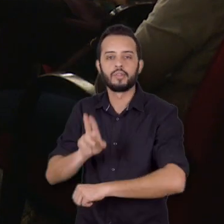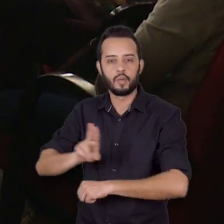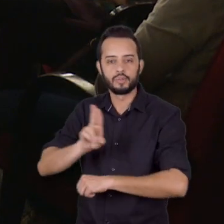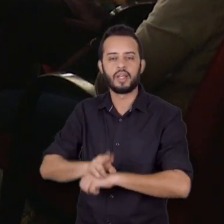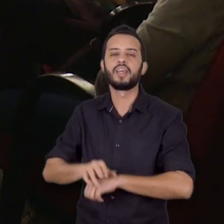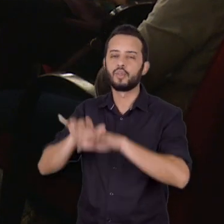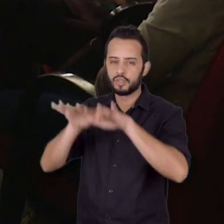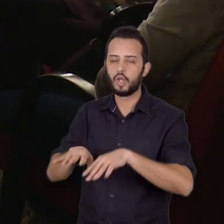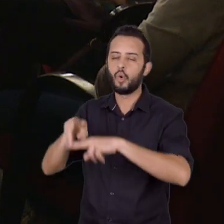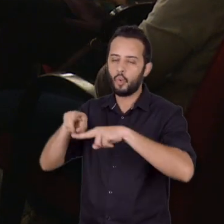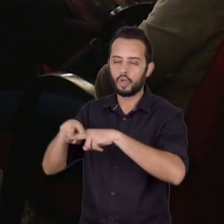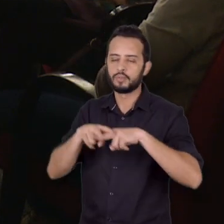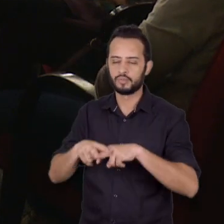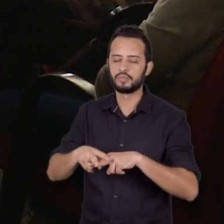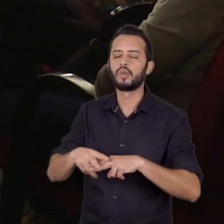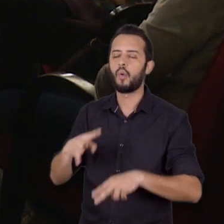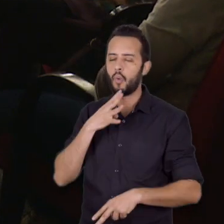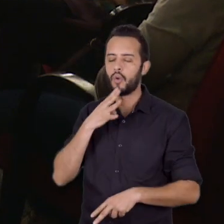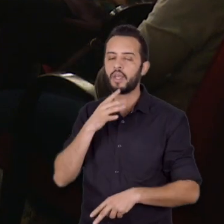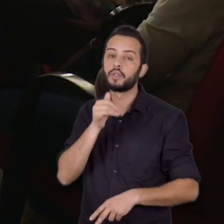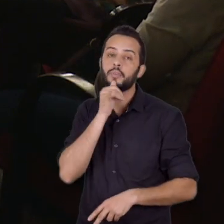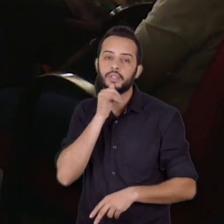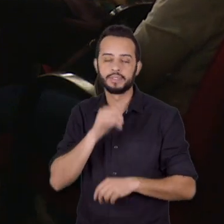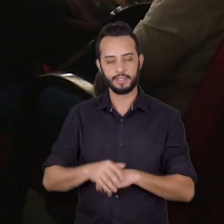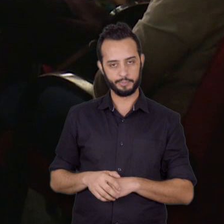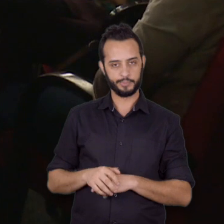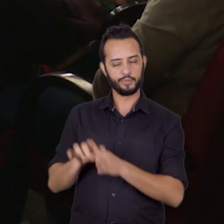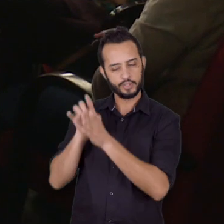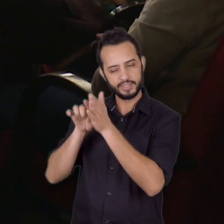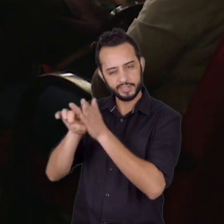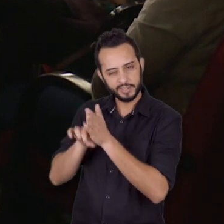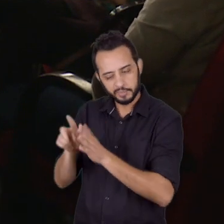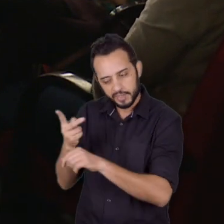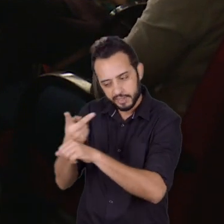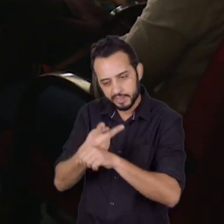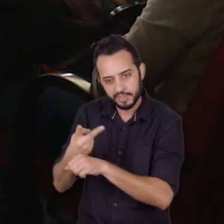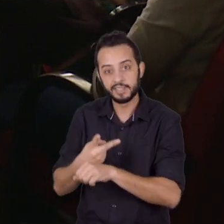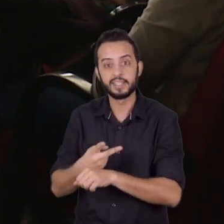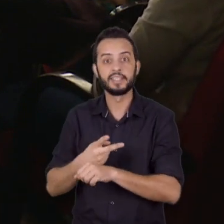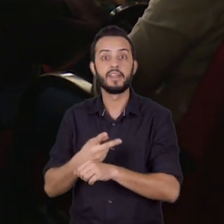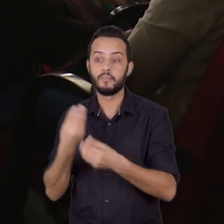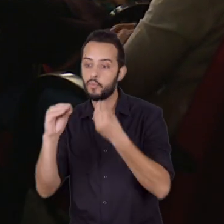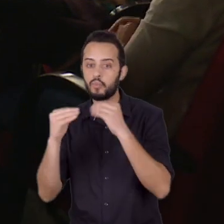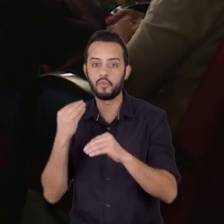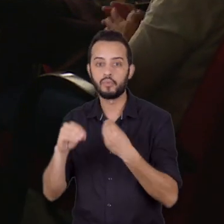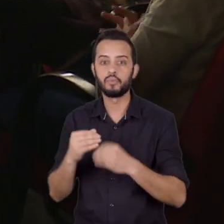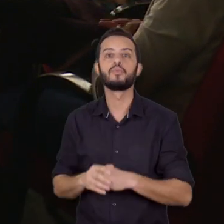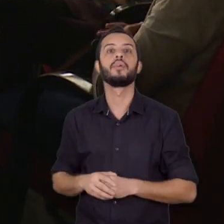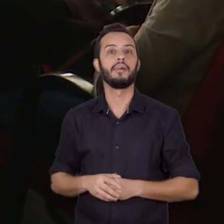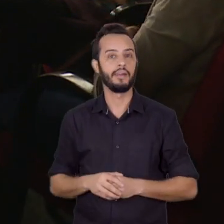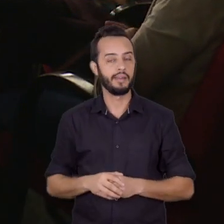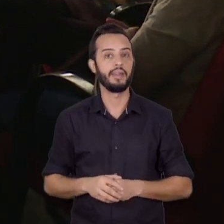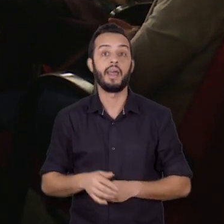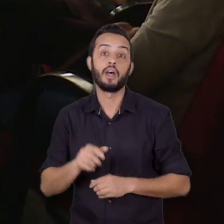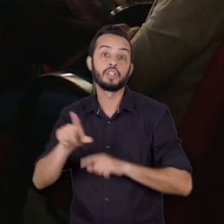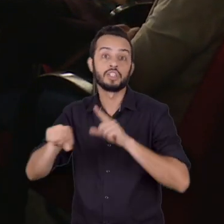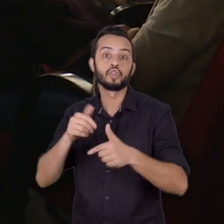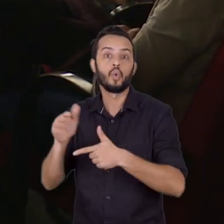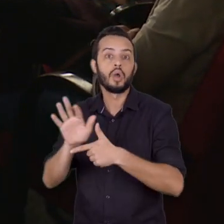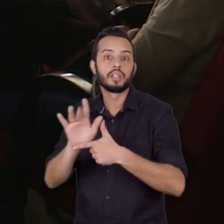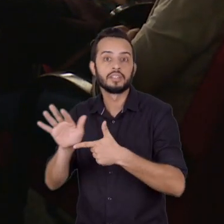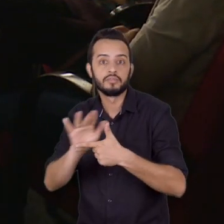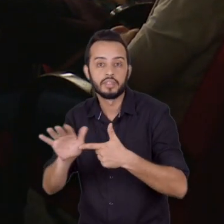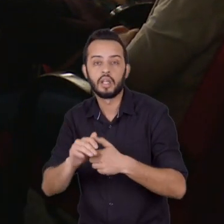fazem uso deles. Não é? Nossas buscas, nossos posts, as nossas pesquisas